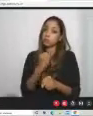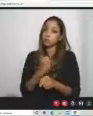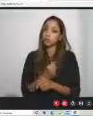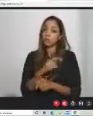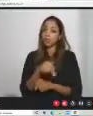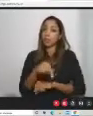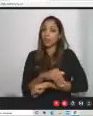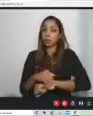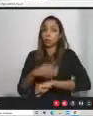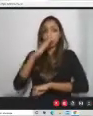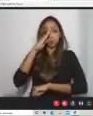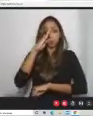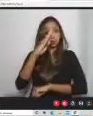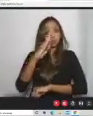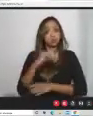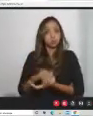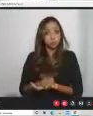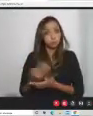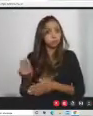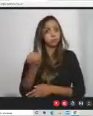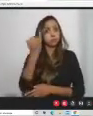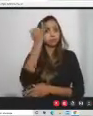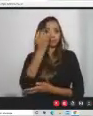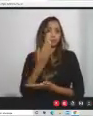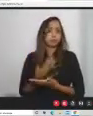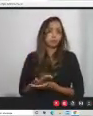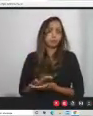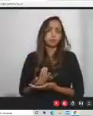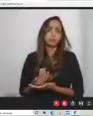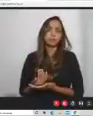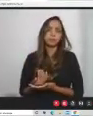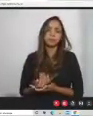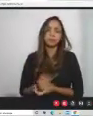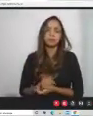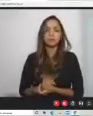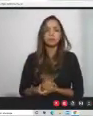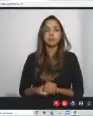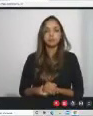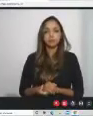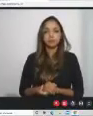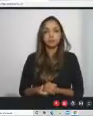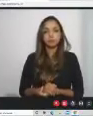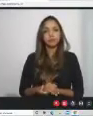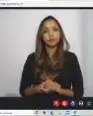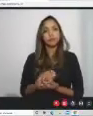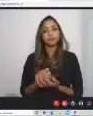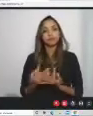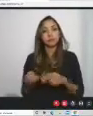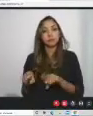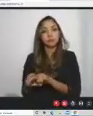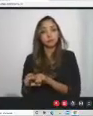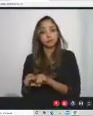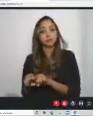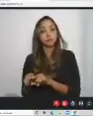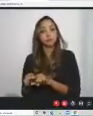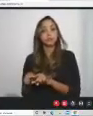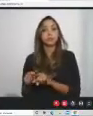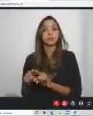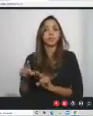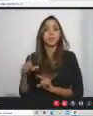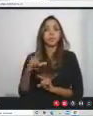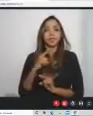principal, né, de tamanha importância, por diversas razões. Né, sem contar os transtornos que vêm